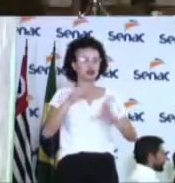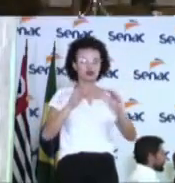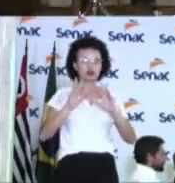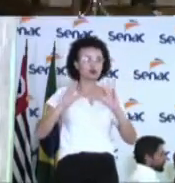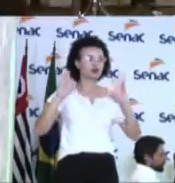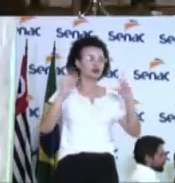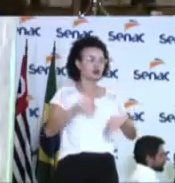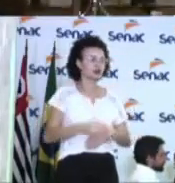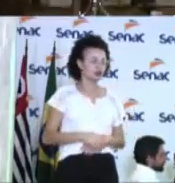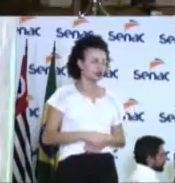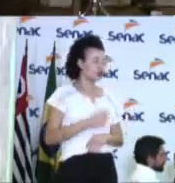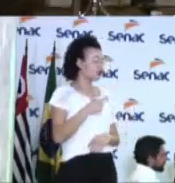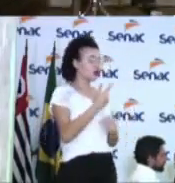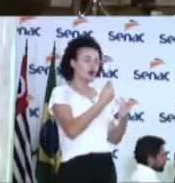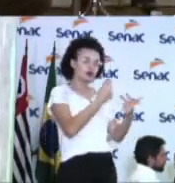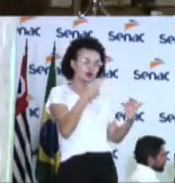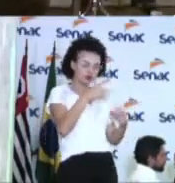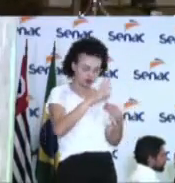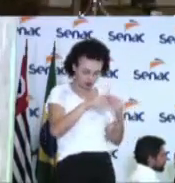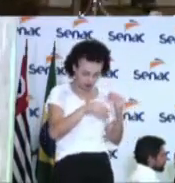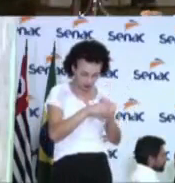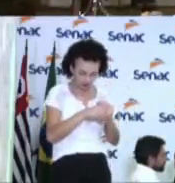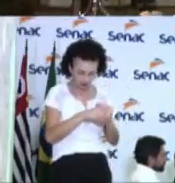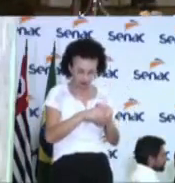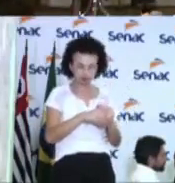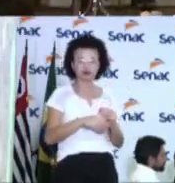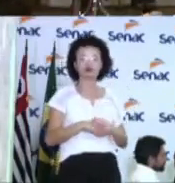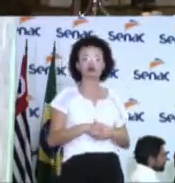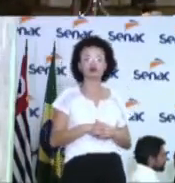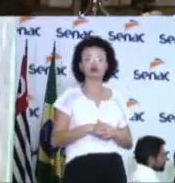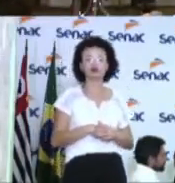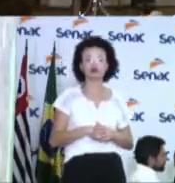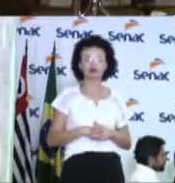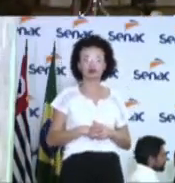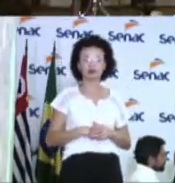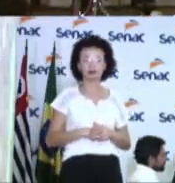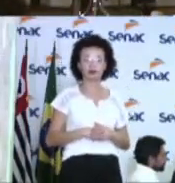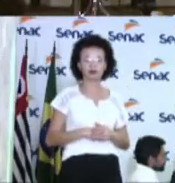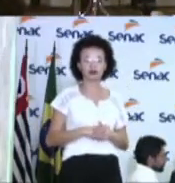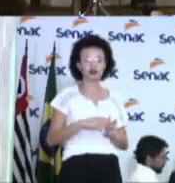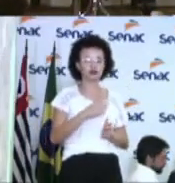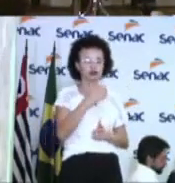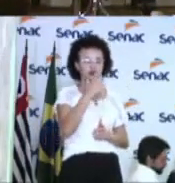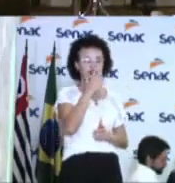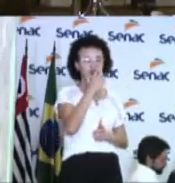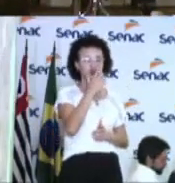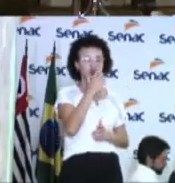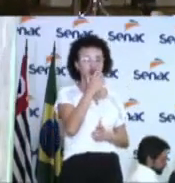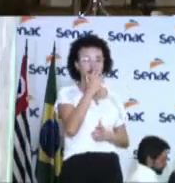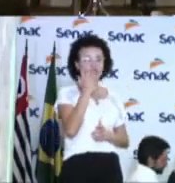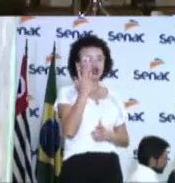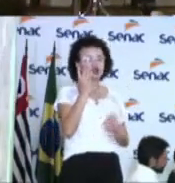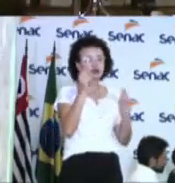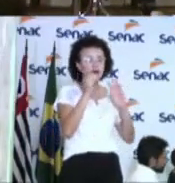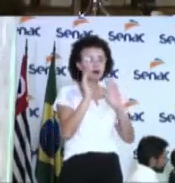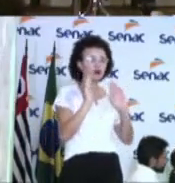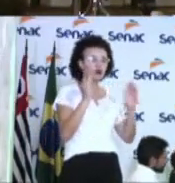Só uma coisinha para complementar no FBIS. Enfim, acho que a gente ficou focado, acho que pelos exemplos aqui, muito